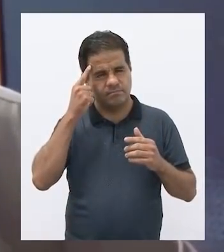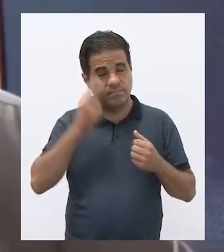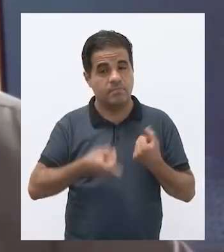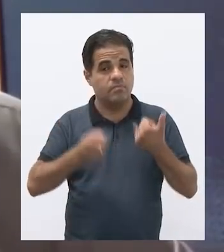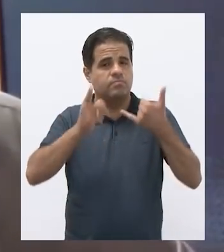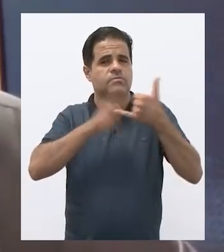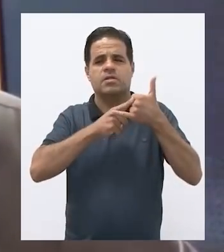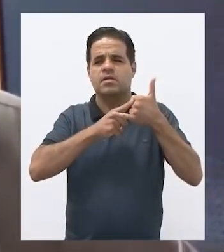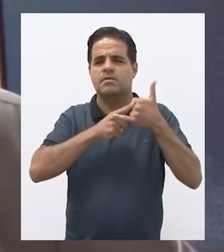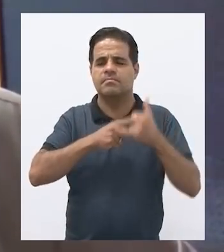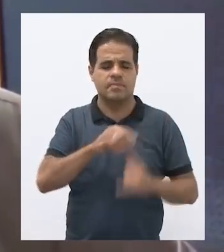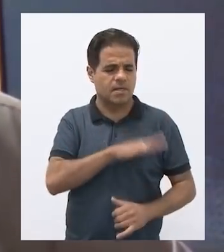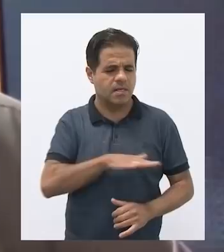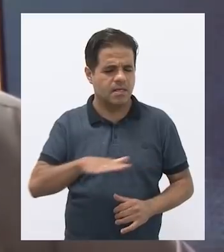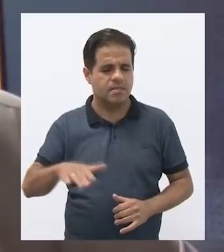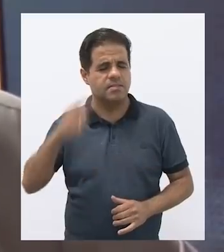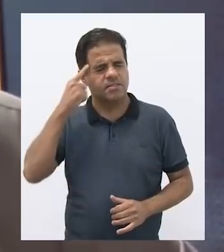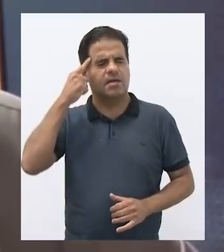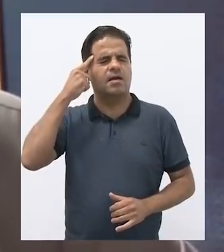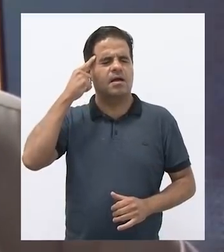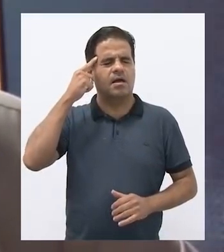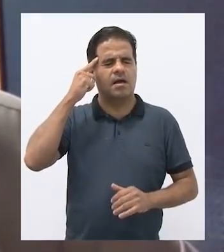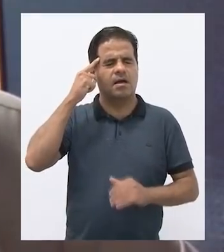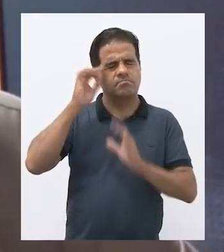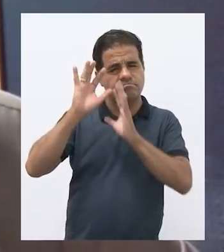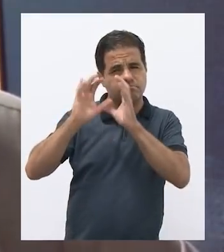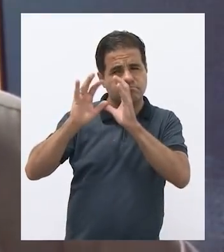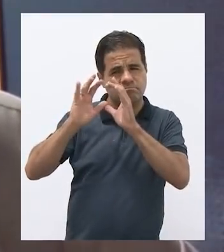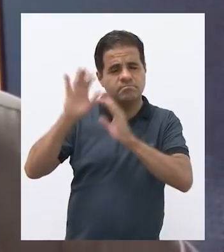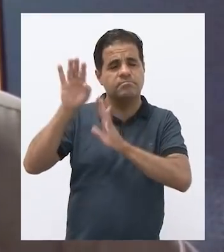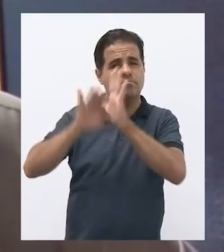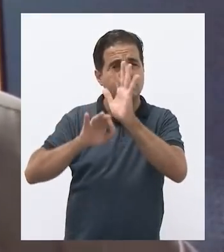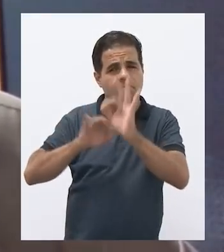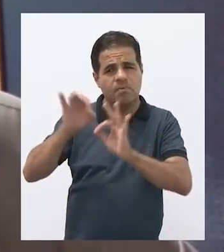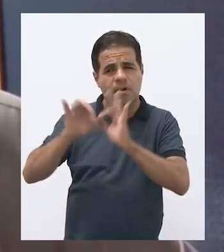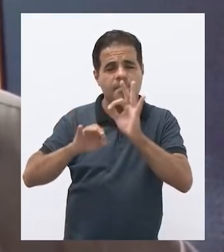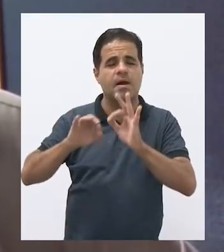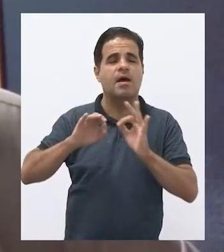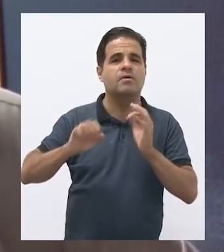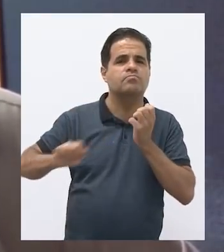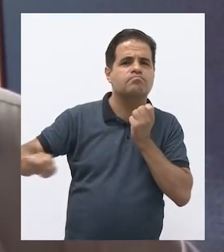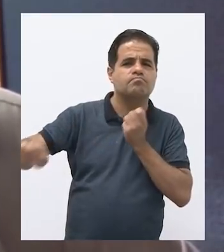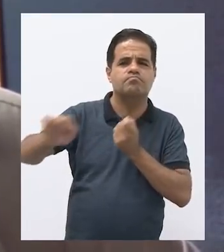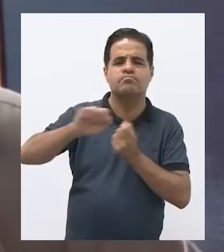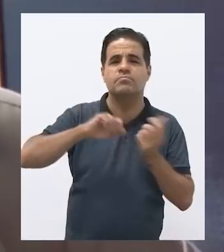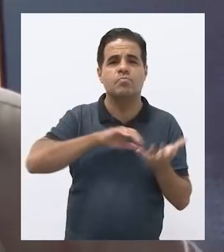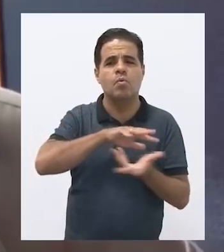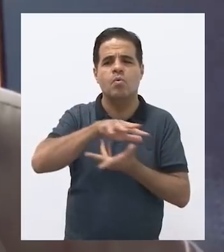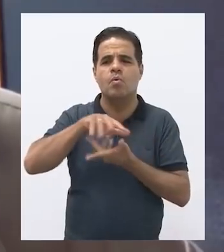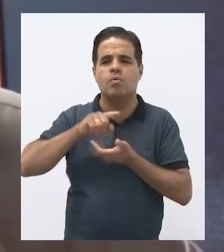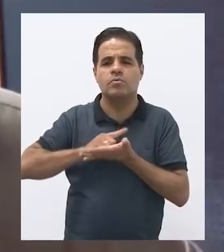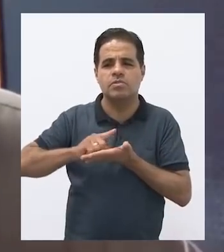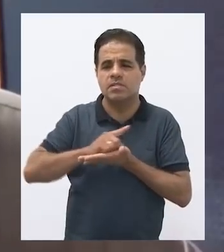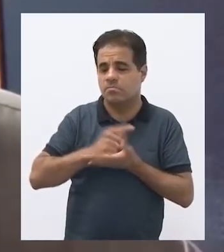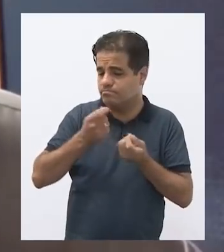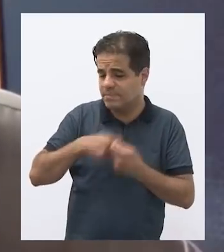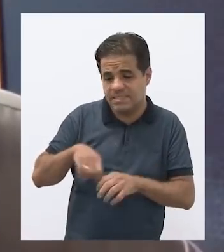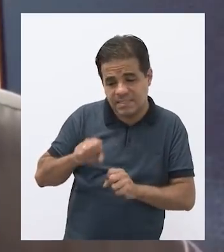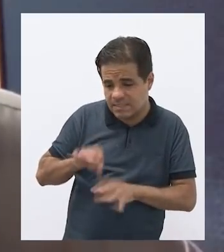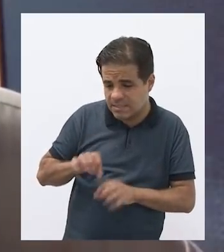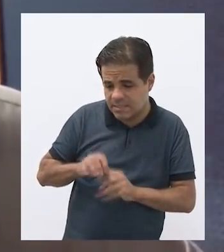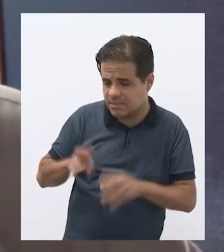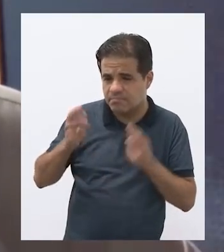nos cérebros da molecada já estão programados para entender esse universo mais digital. Eles não precisam ser ensinados para